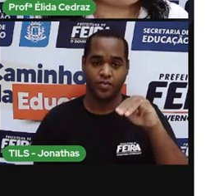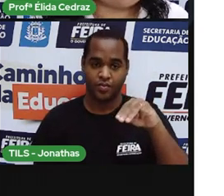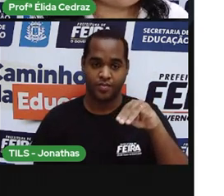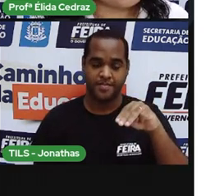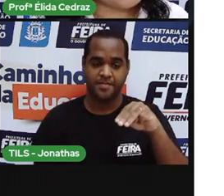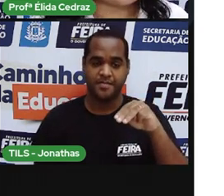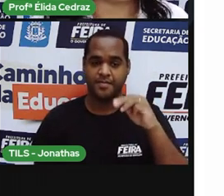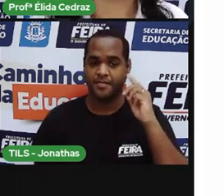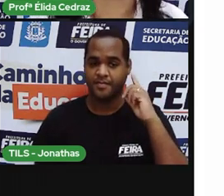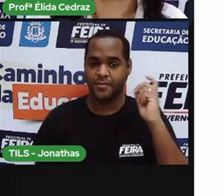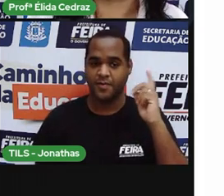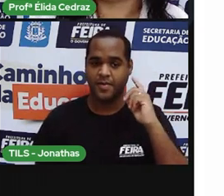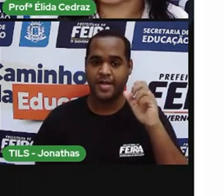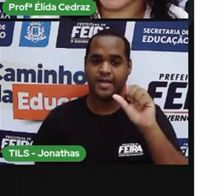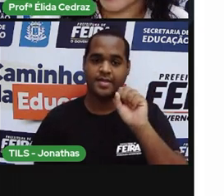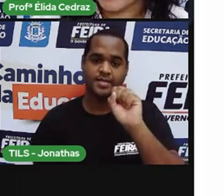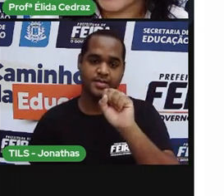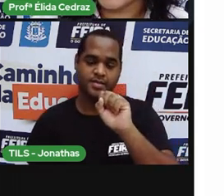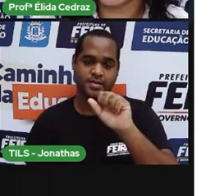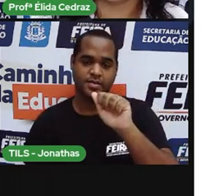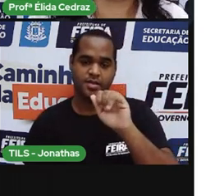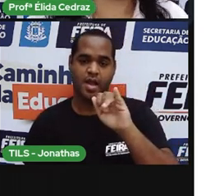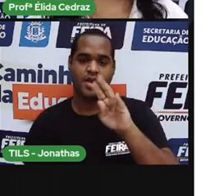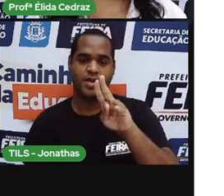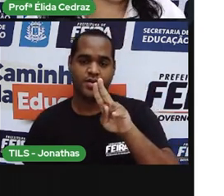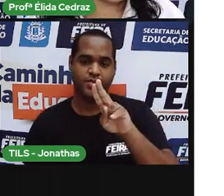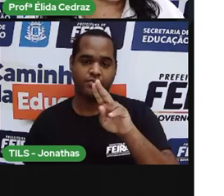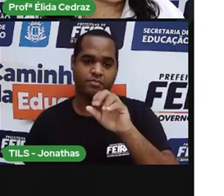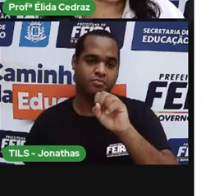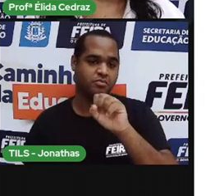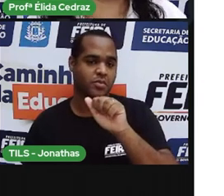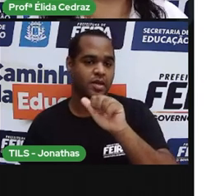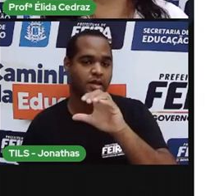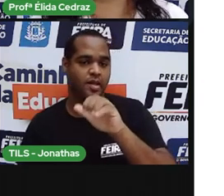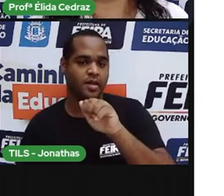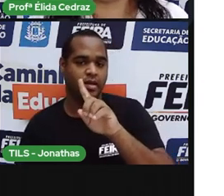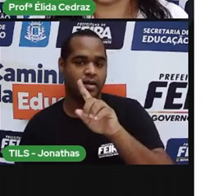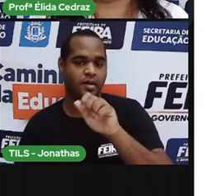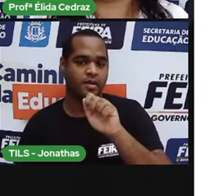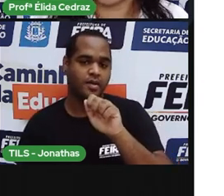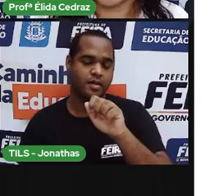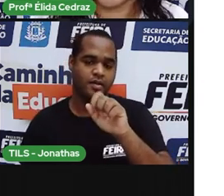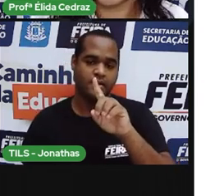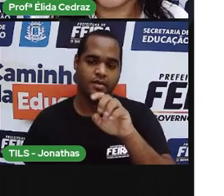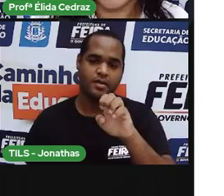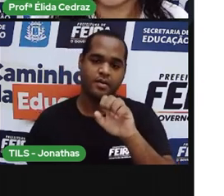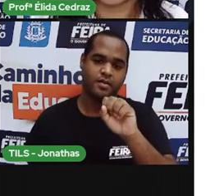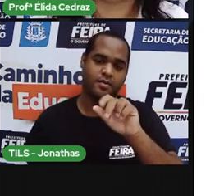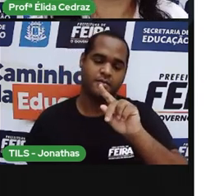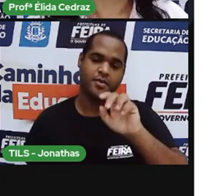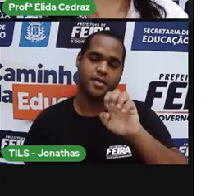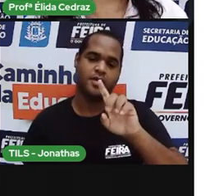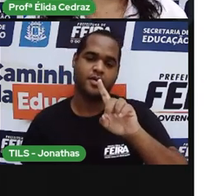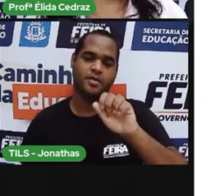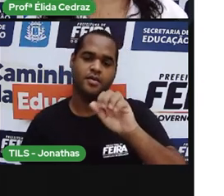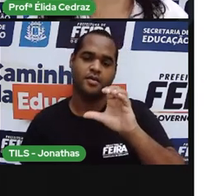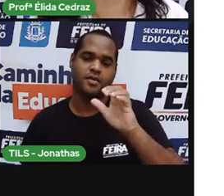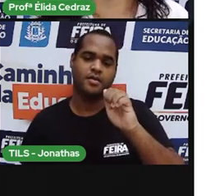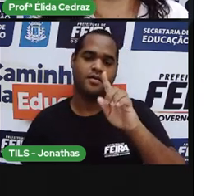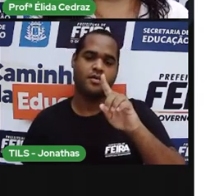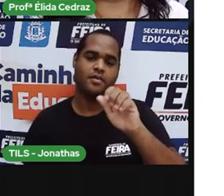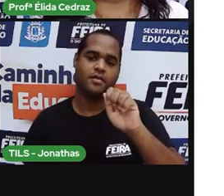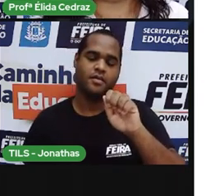com som de S. Saiu, sacada, despedaçada. E o